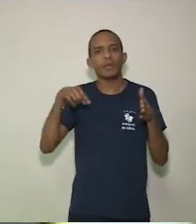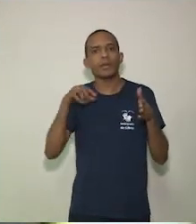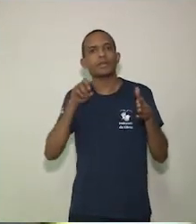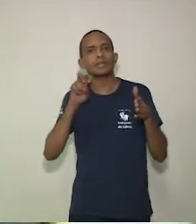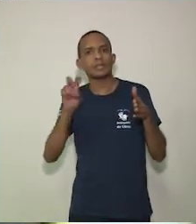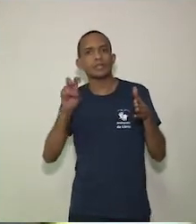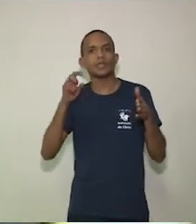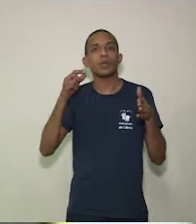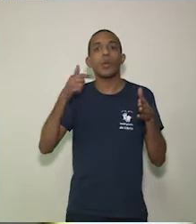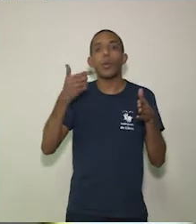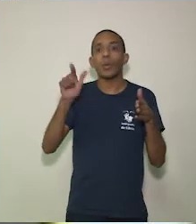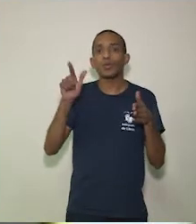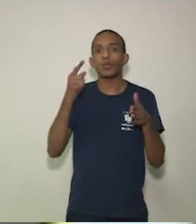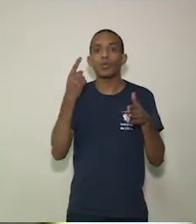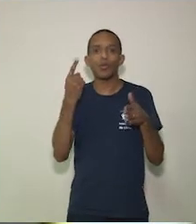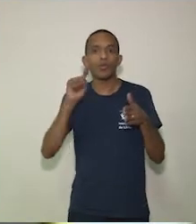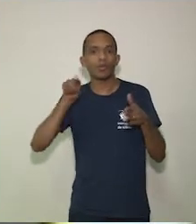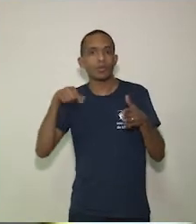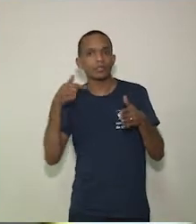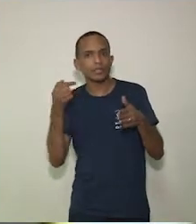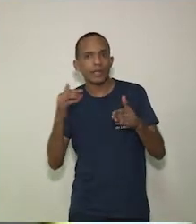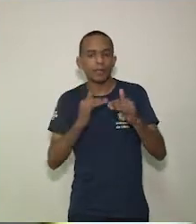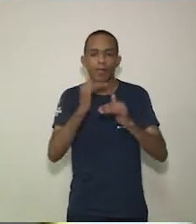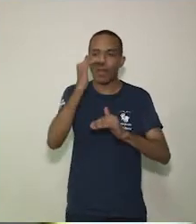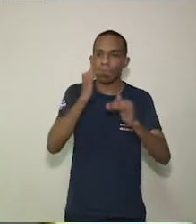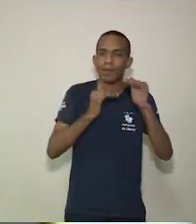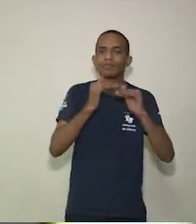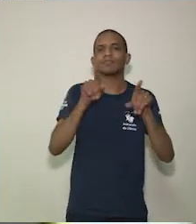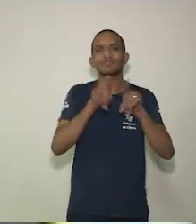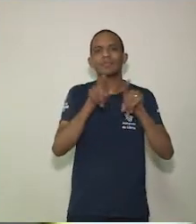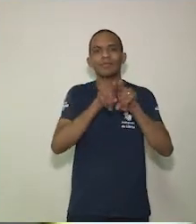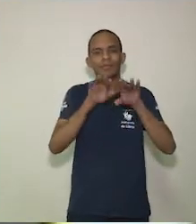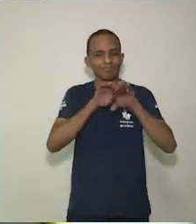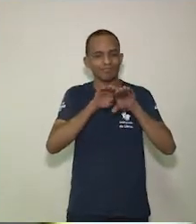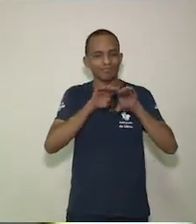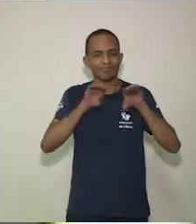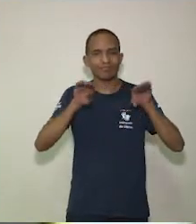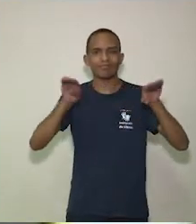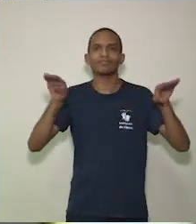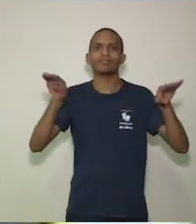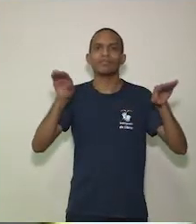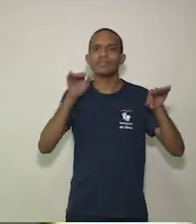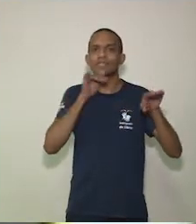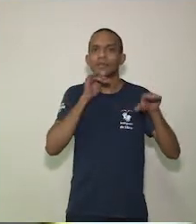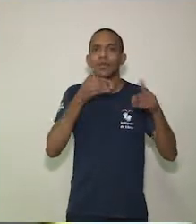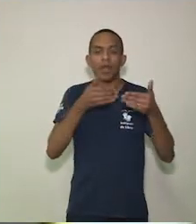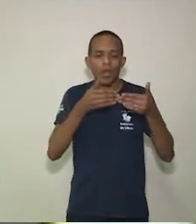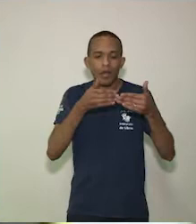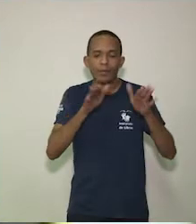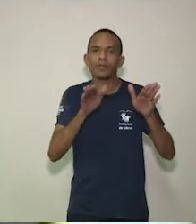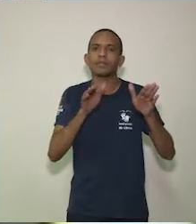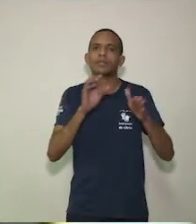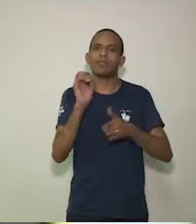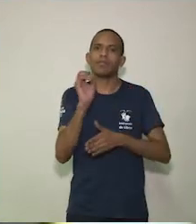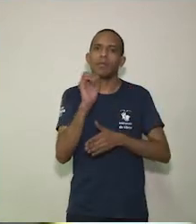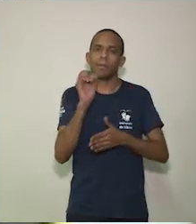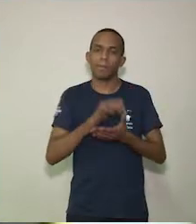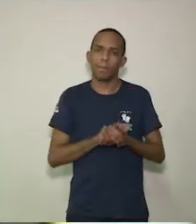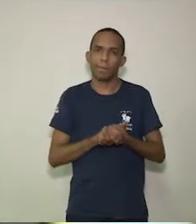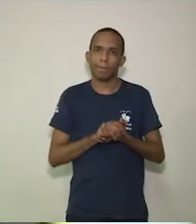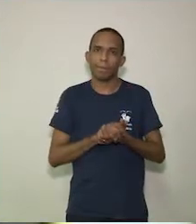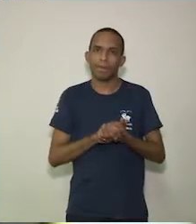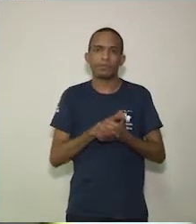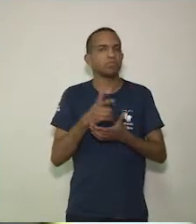1,7 para cima, para baixo, isso significa que nós estamos com o mesmo índice desde a fase número 0. Portanto,